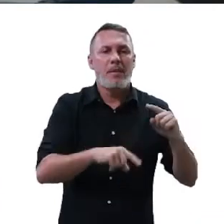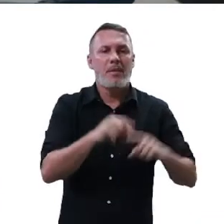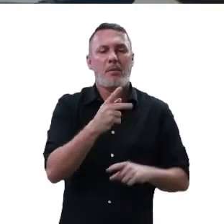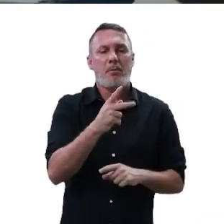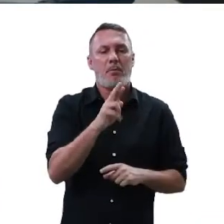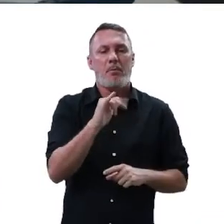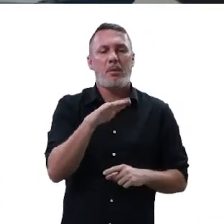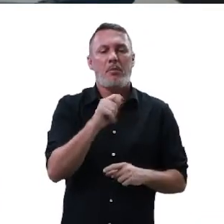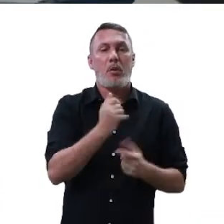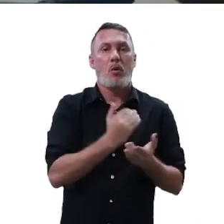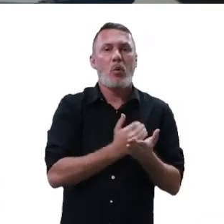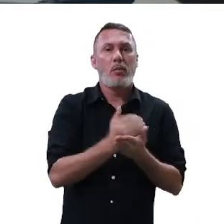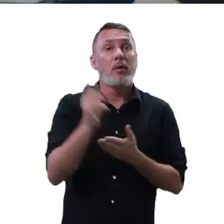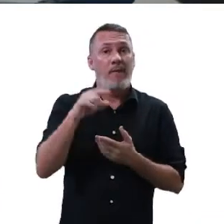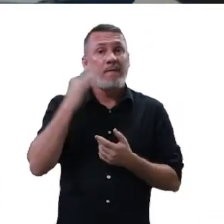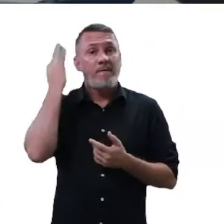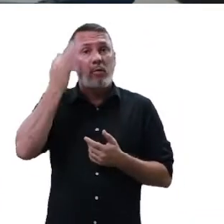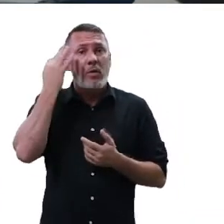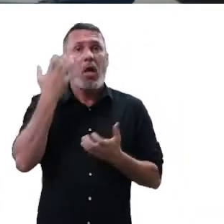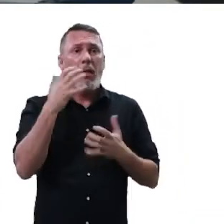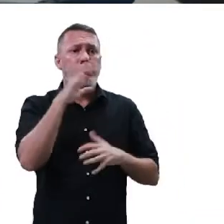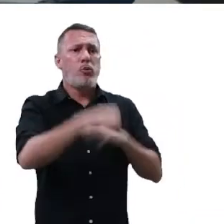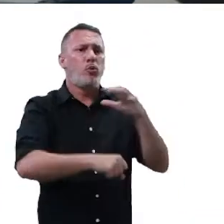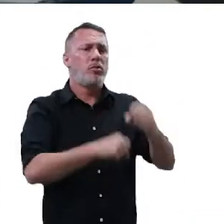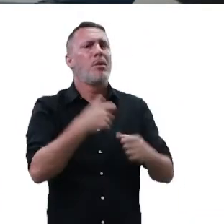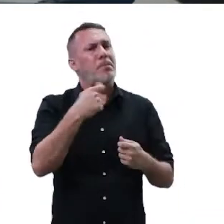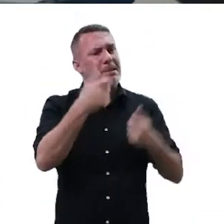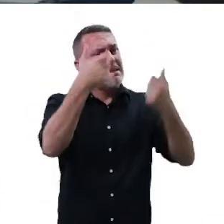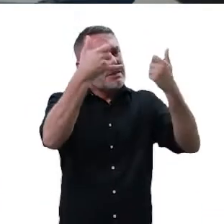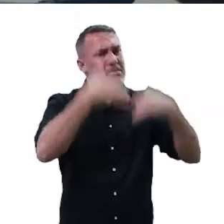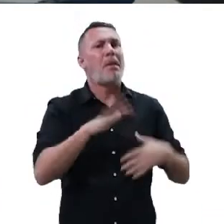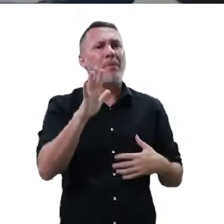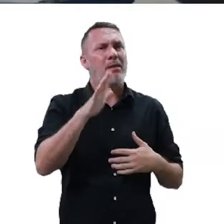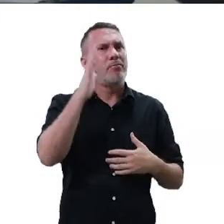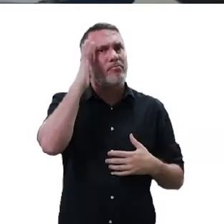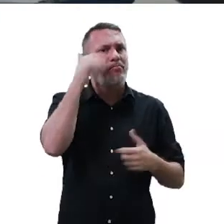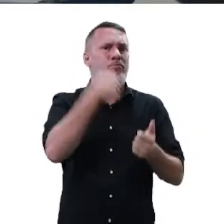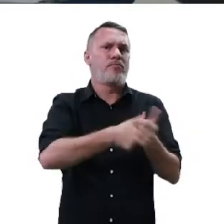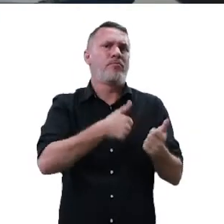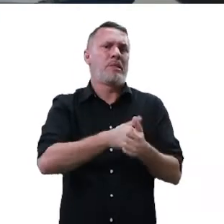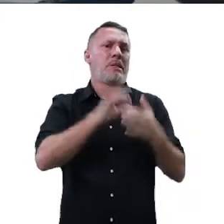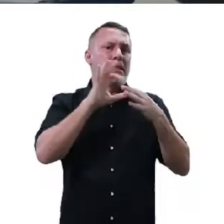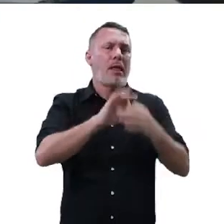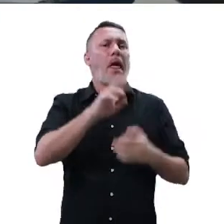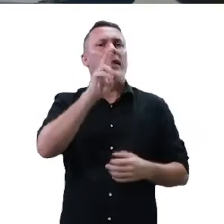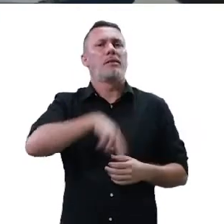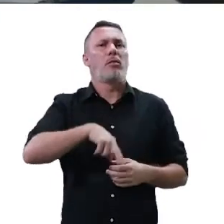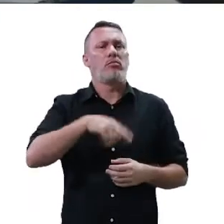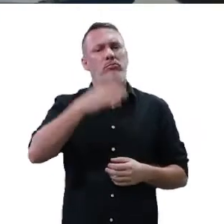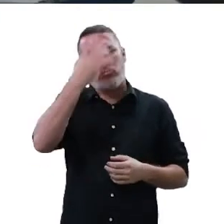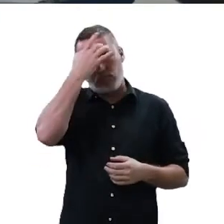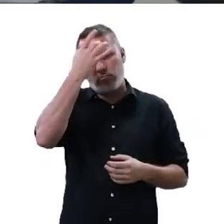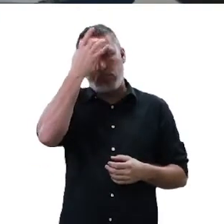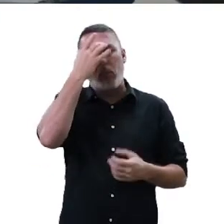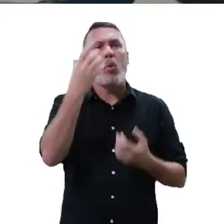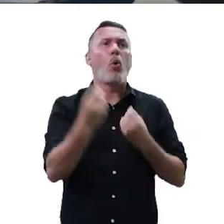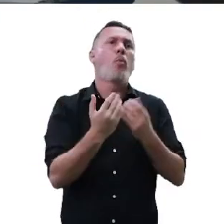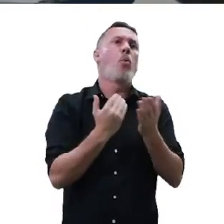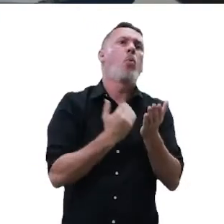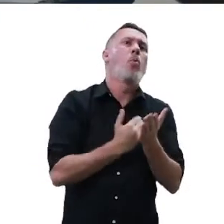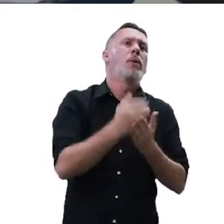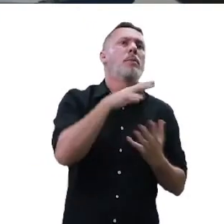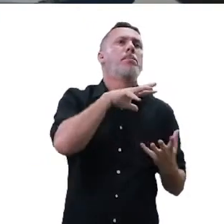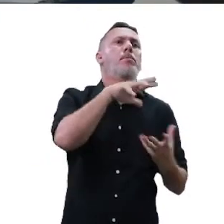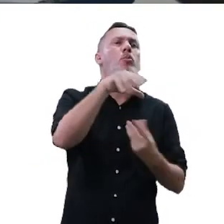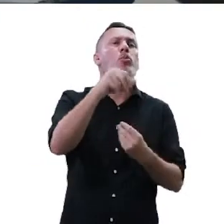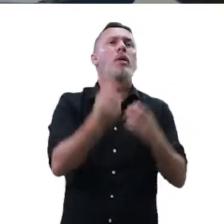assim. Eles então buscavam algo que explicasse de maneira racional a origem de tudo. Cada um deles